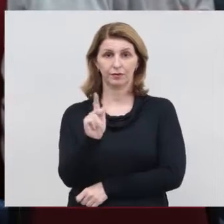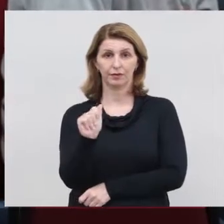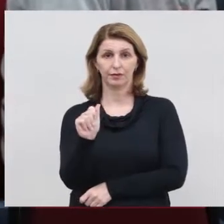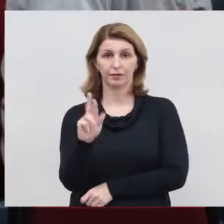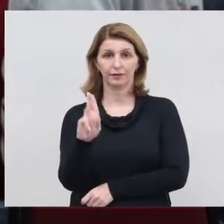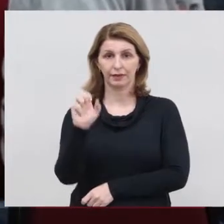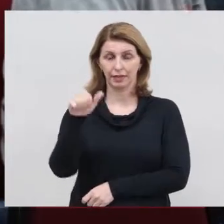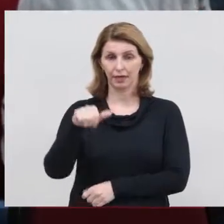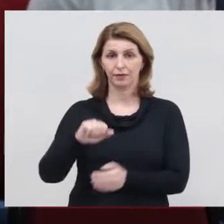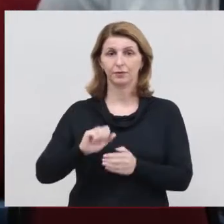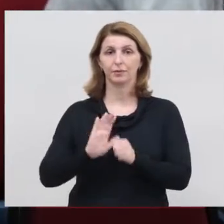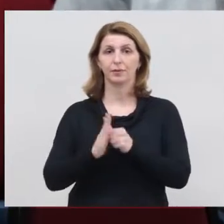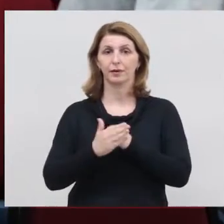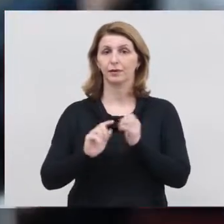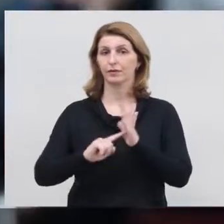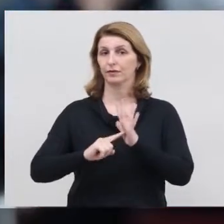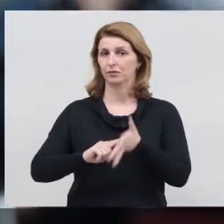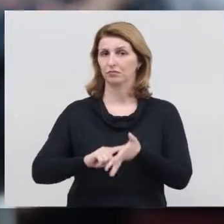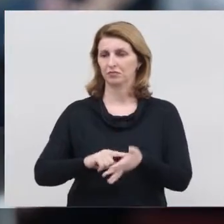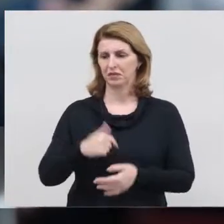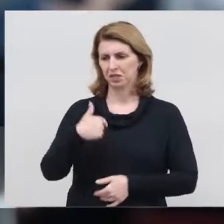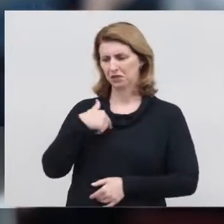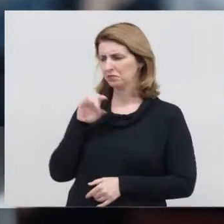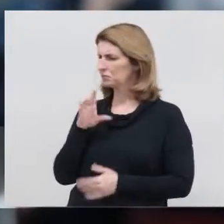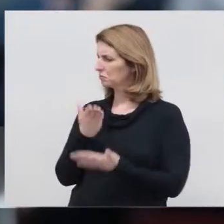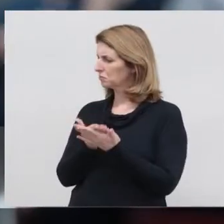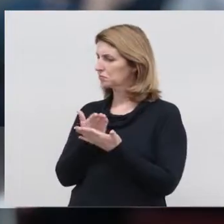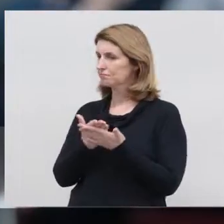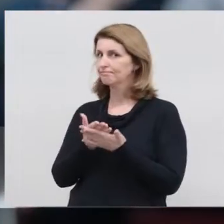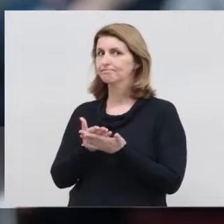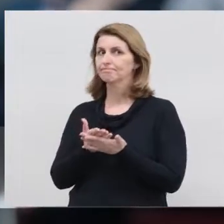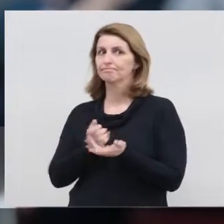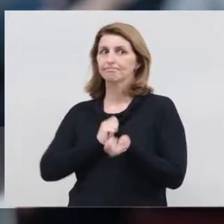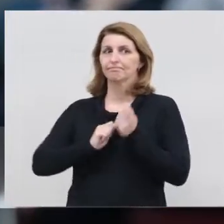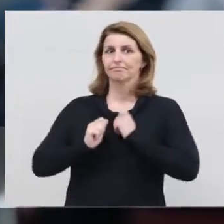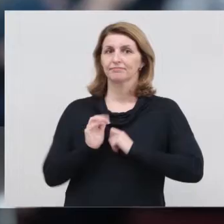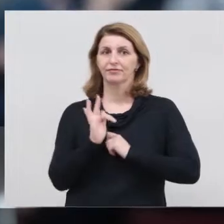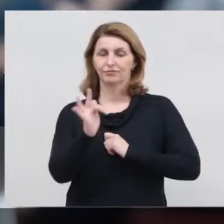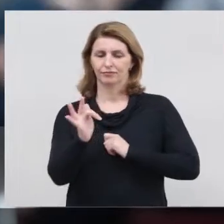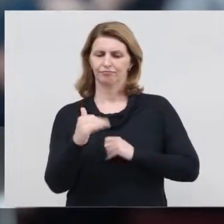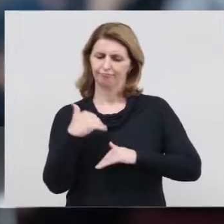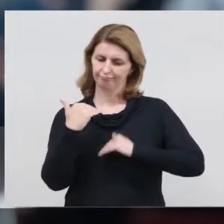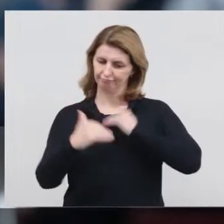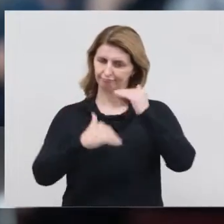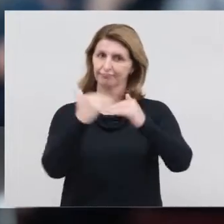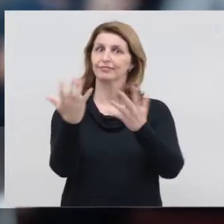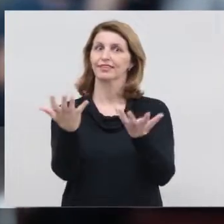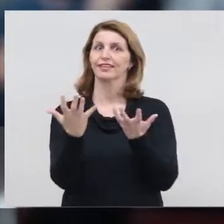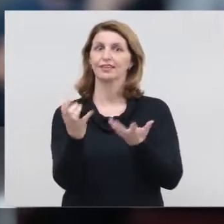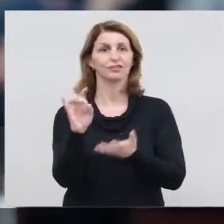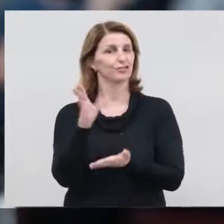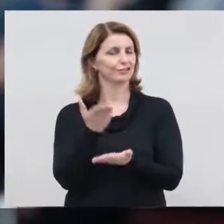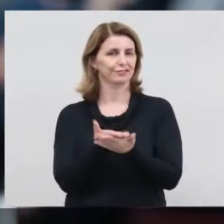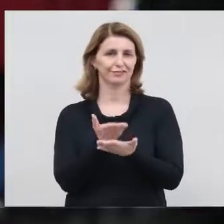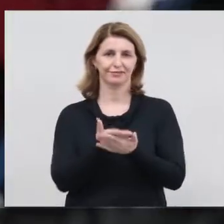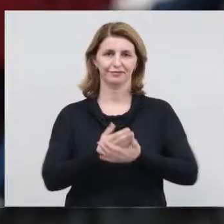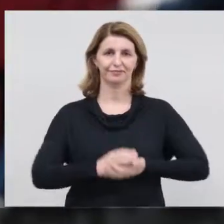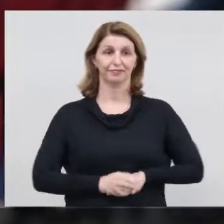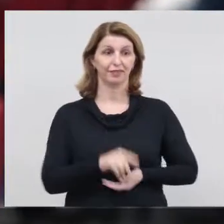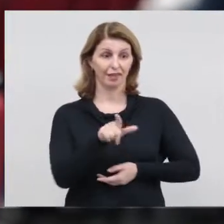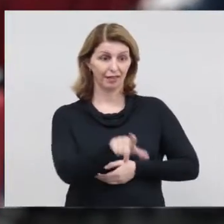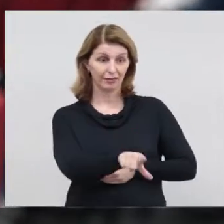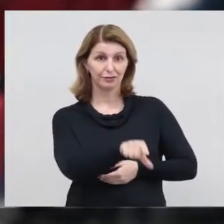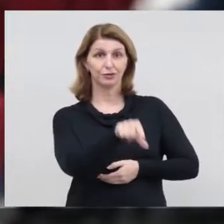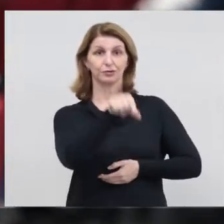Karen ver que Mayer no Vila Nova sai todos muita expectativa para frente eu quero crescer bastante e só estudo